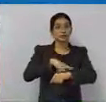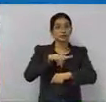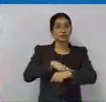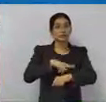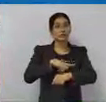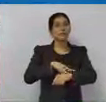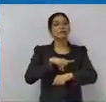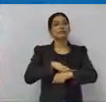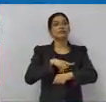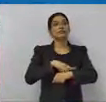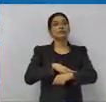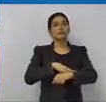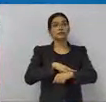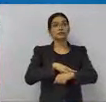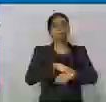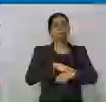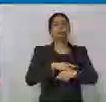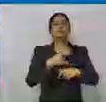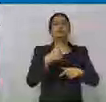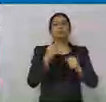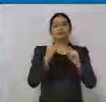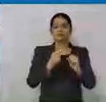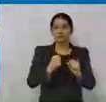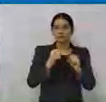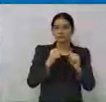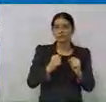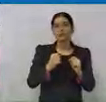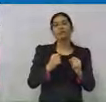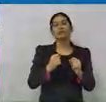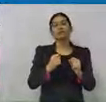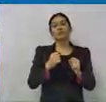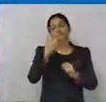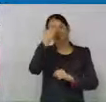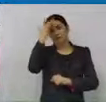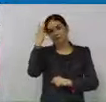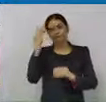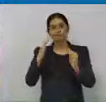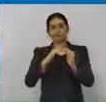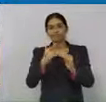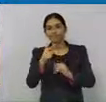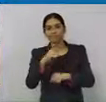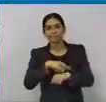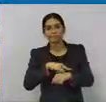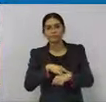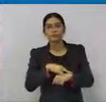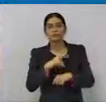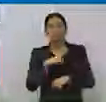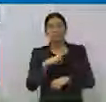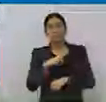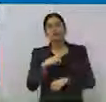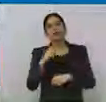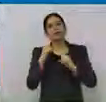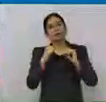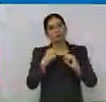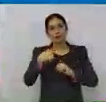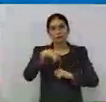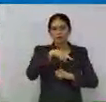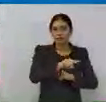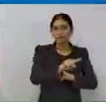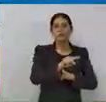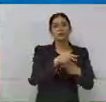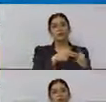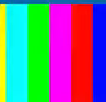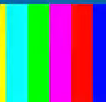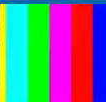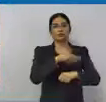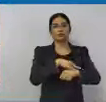servir as unidades habitacionais que não tenham banheiros na sua residência. Como vocês